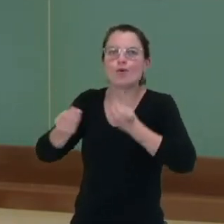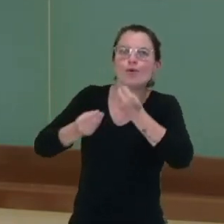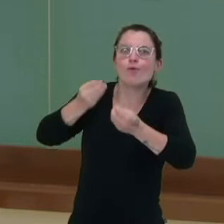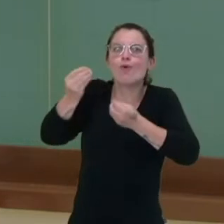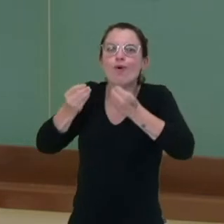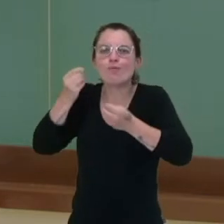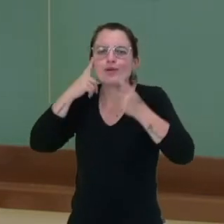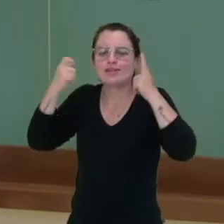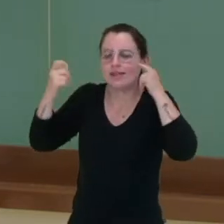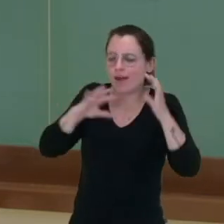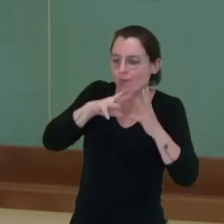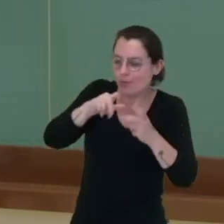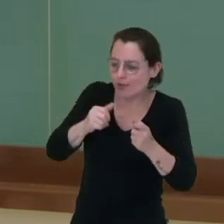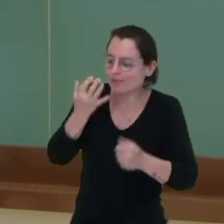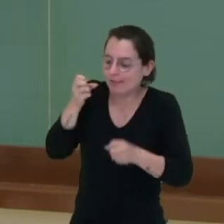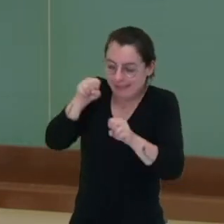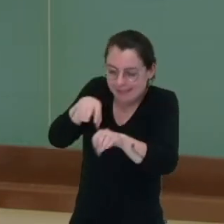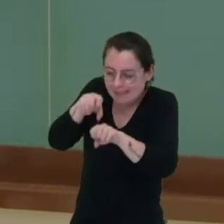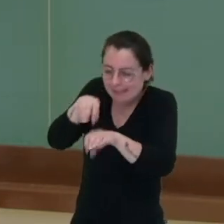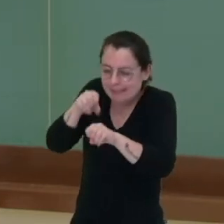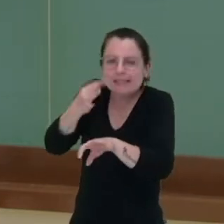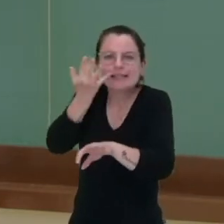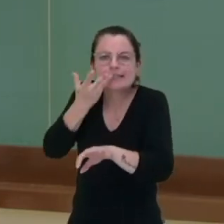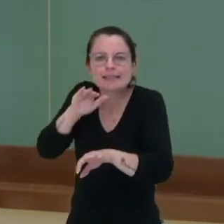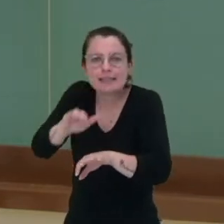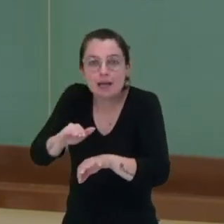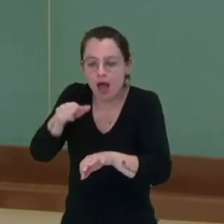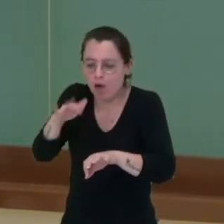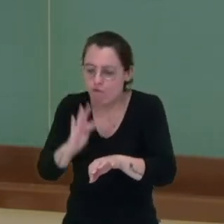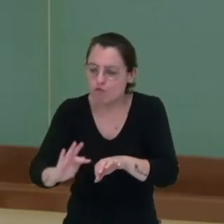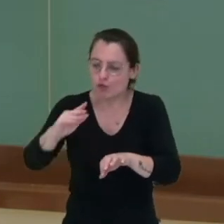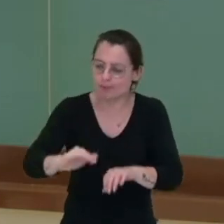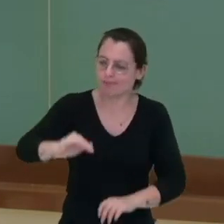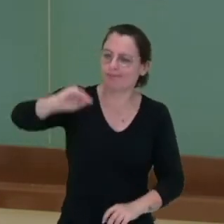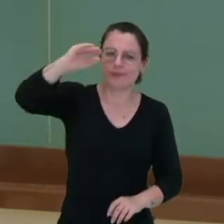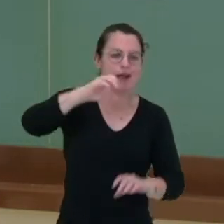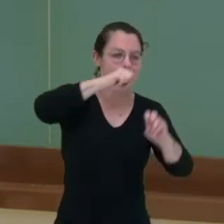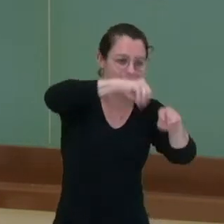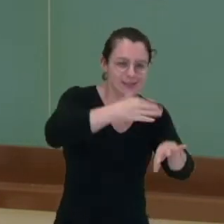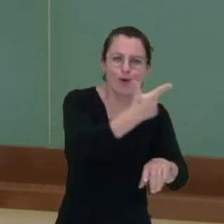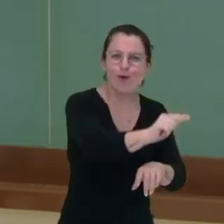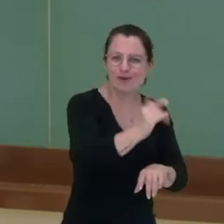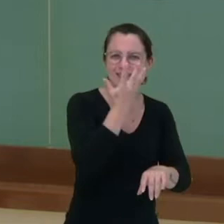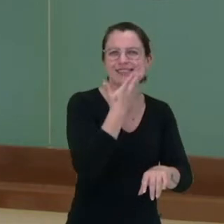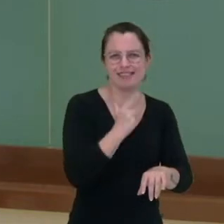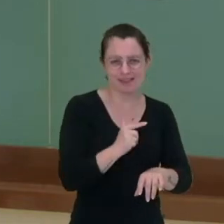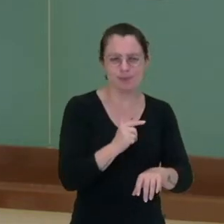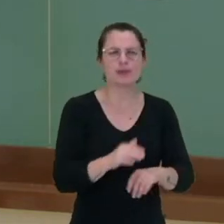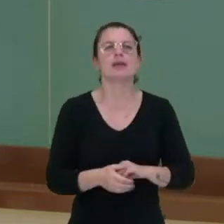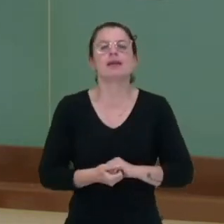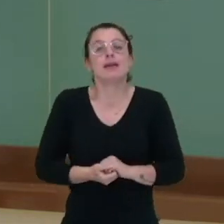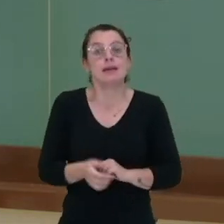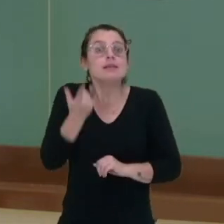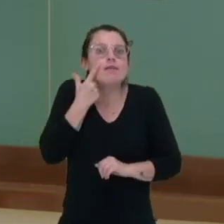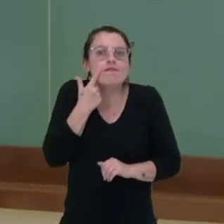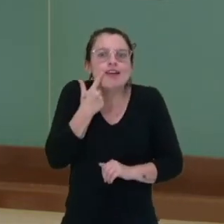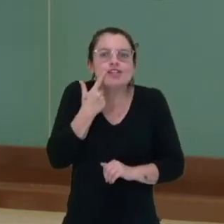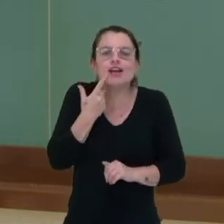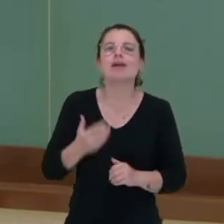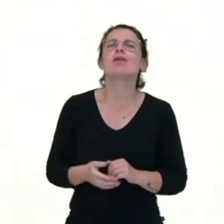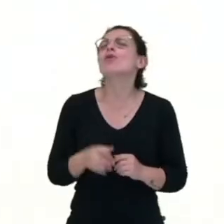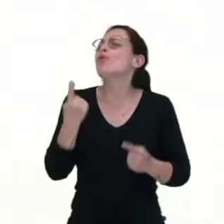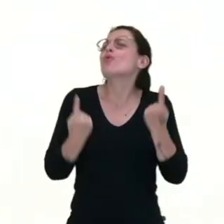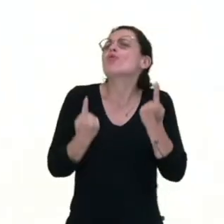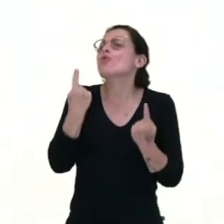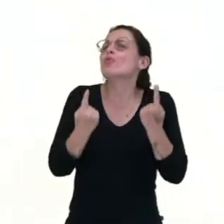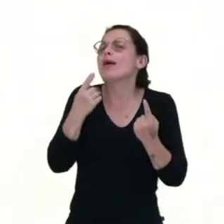e assim elas pudessem reproduzir para as gerações futuras, né? Então olha só, qual a diferença entre lendas e mitos,